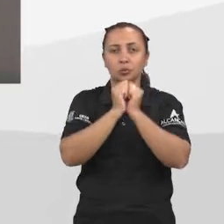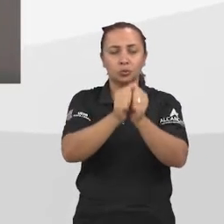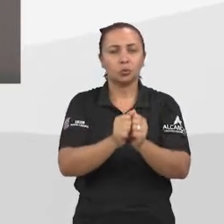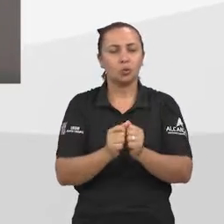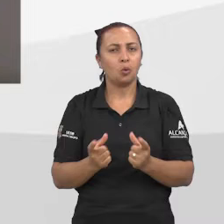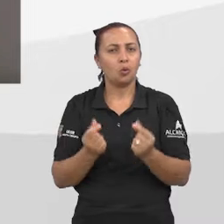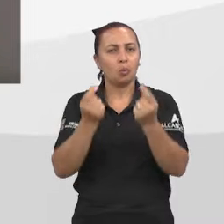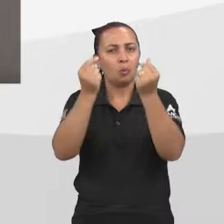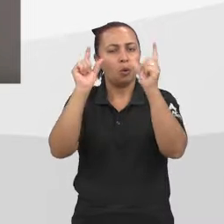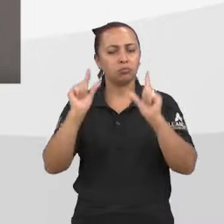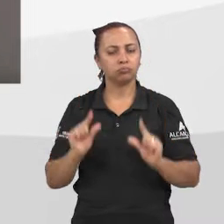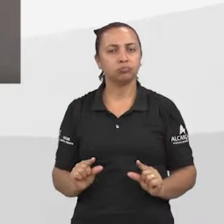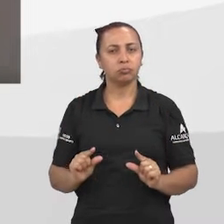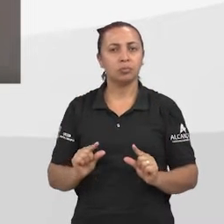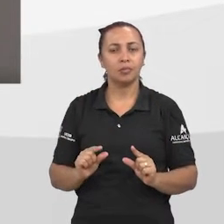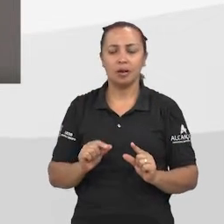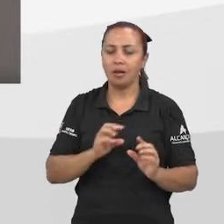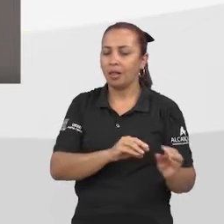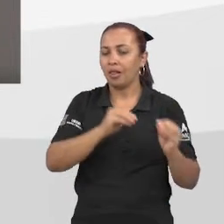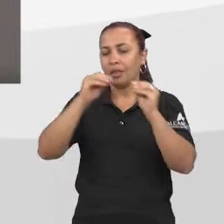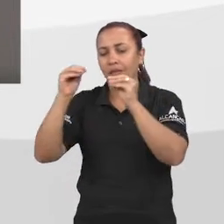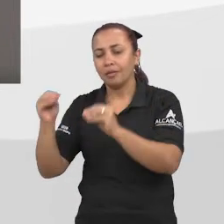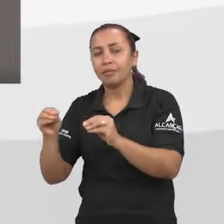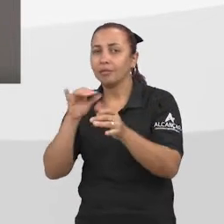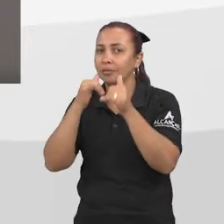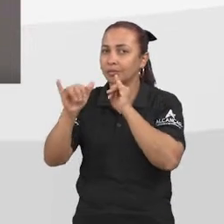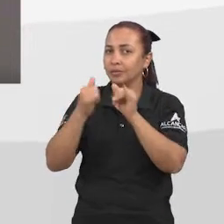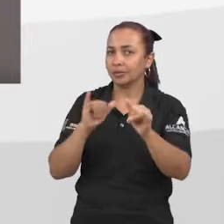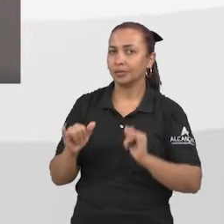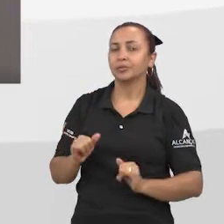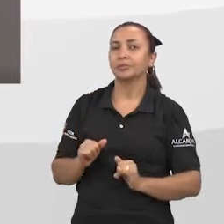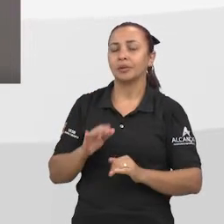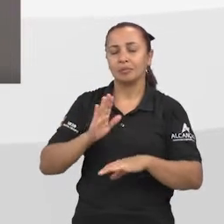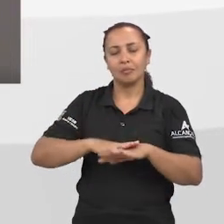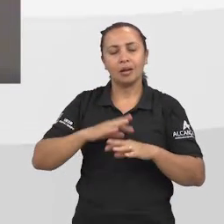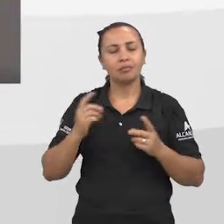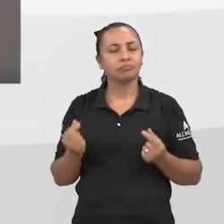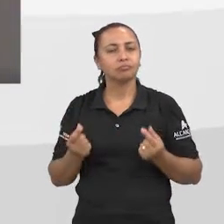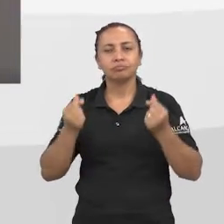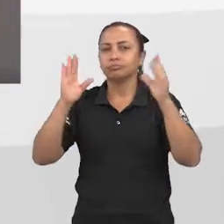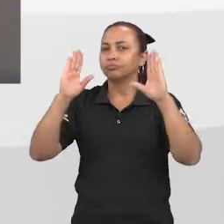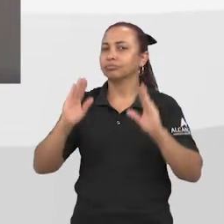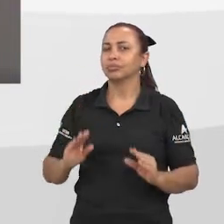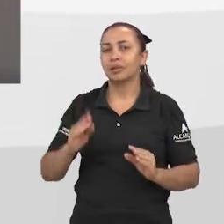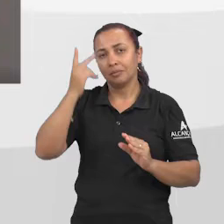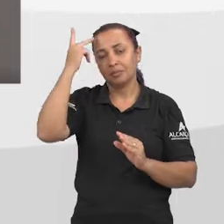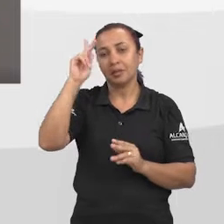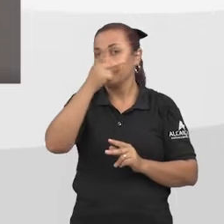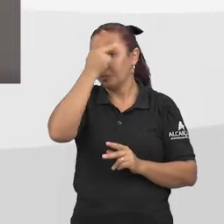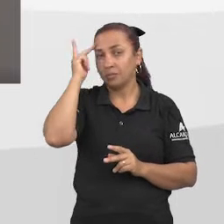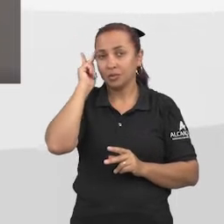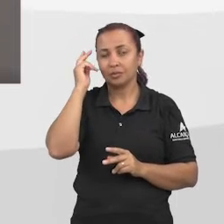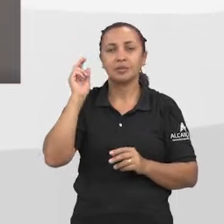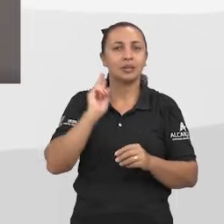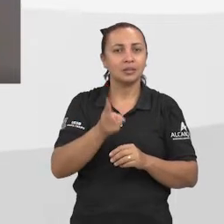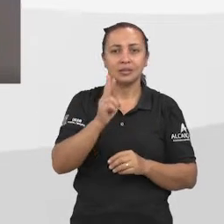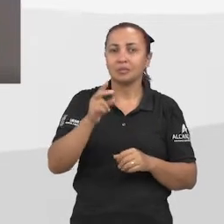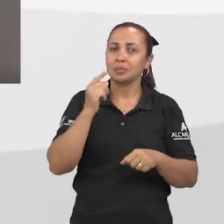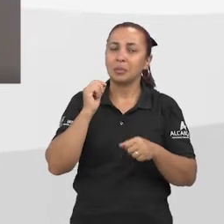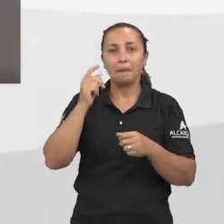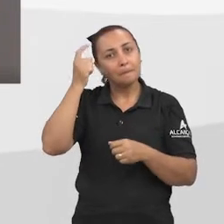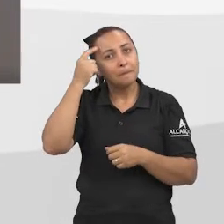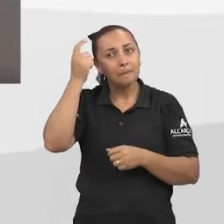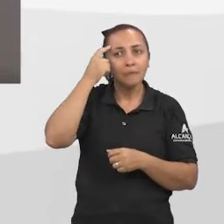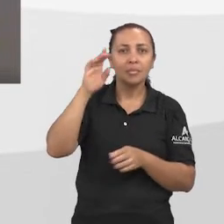o baixo custo e levar a energia de maneira mais barata para as pessoas, também é sempre pensando